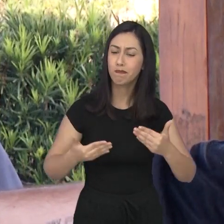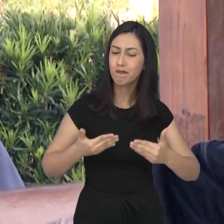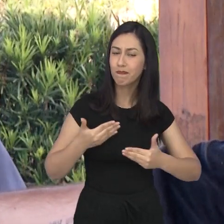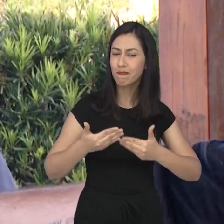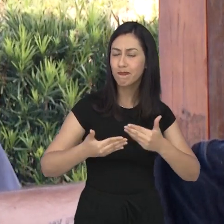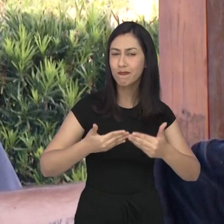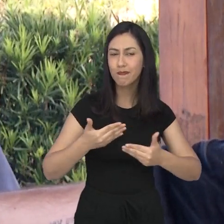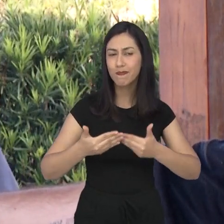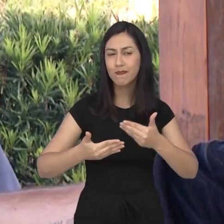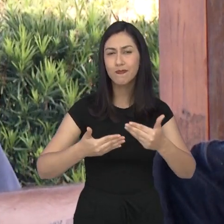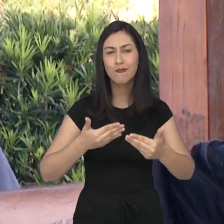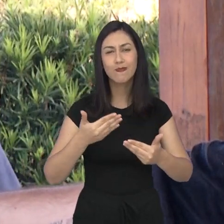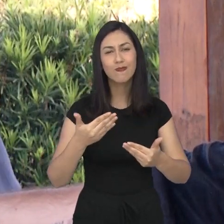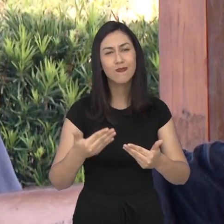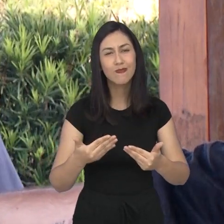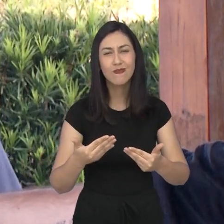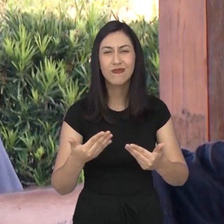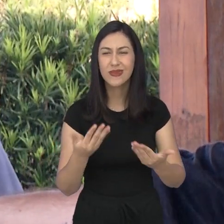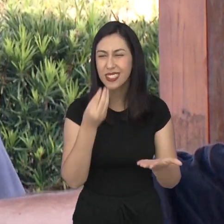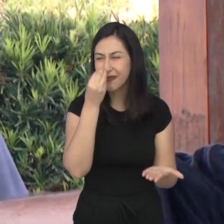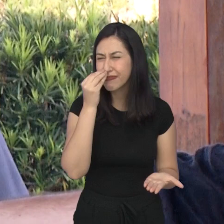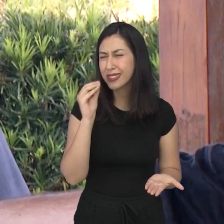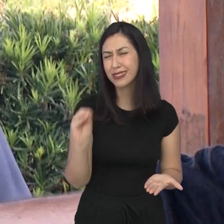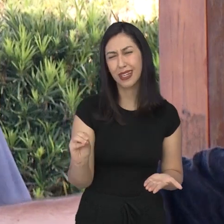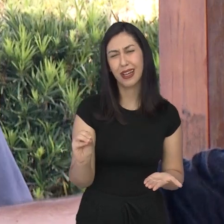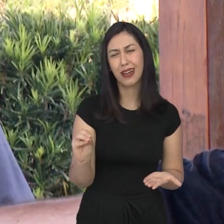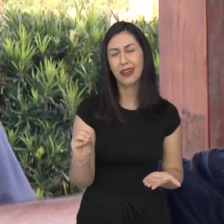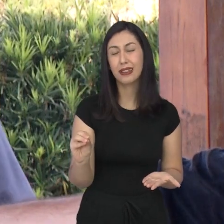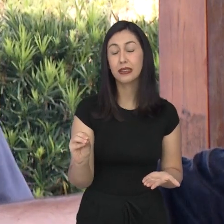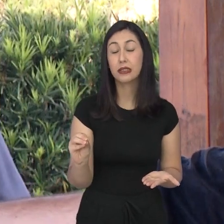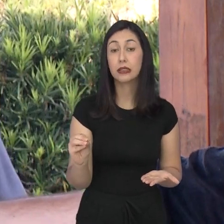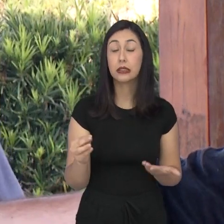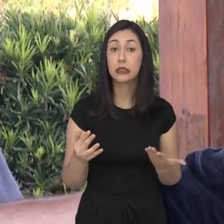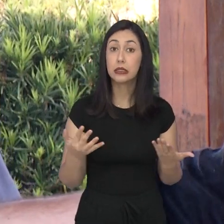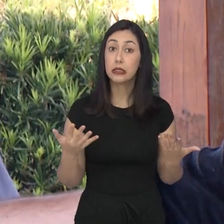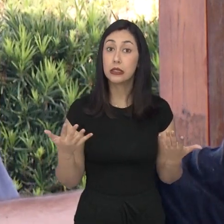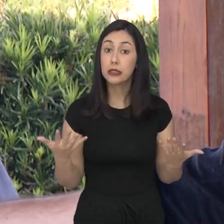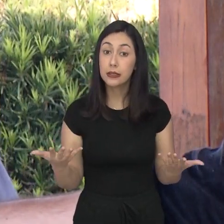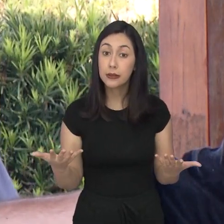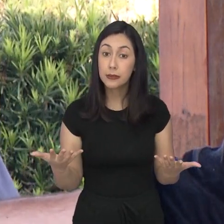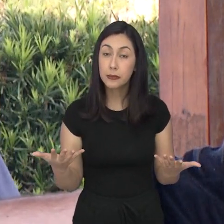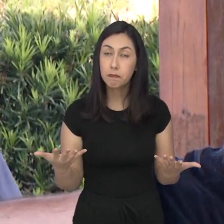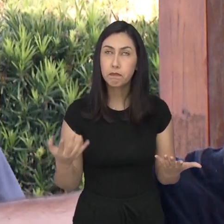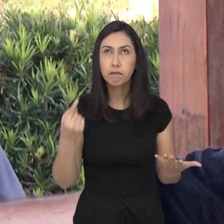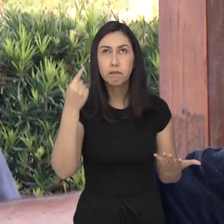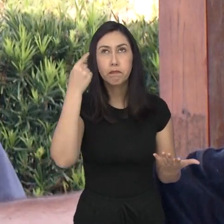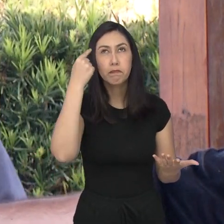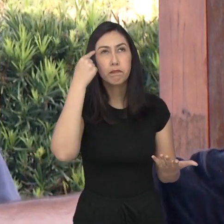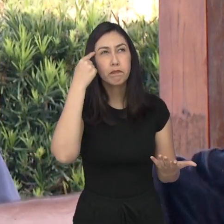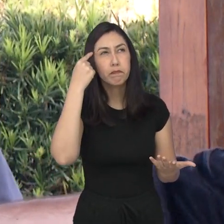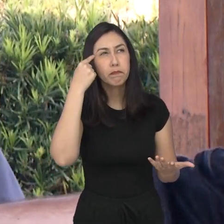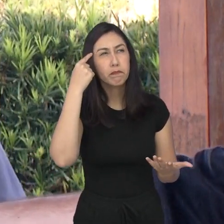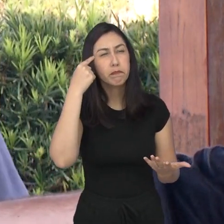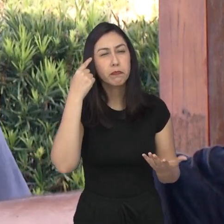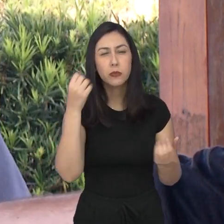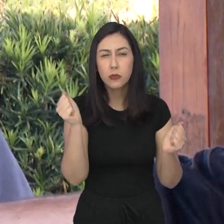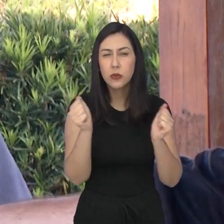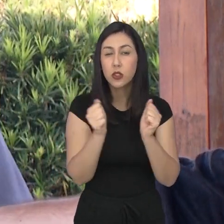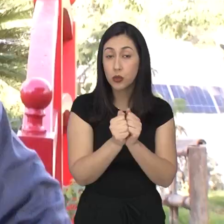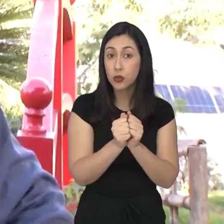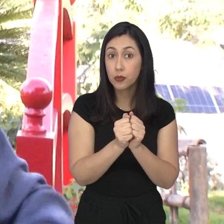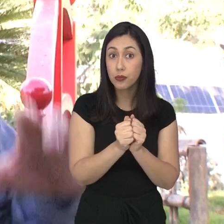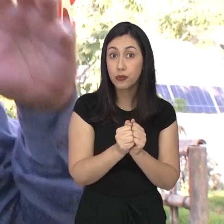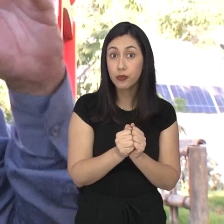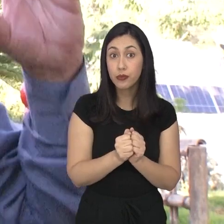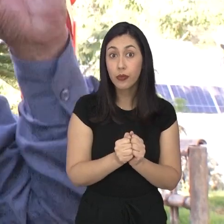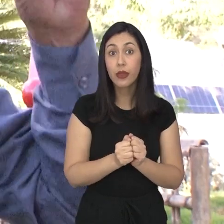um segmento praticamente à margem, né? E aí pensamos